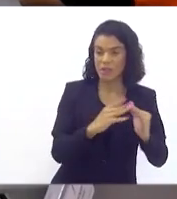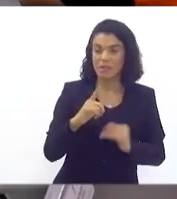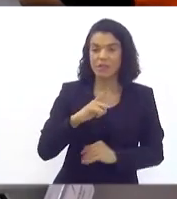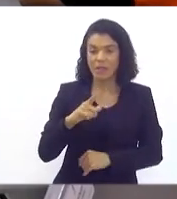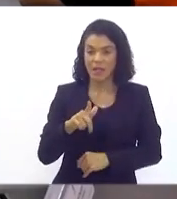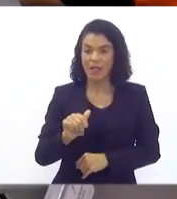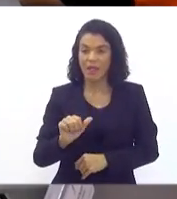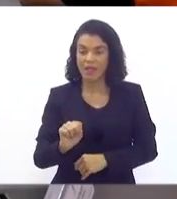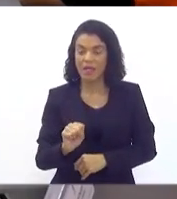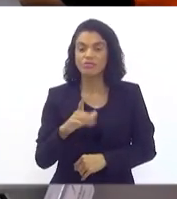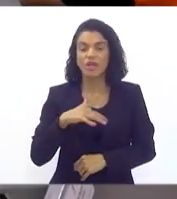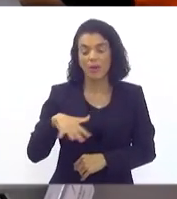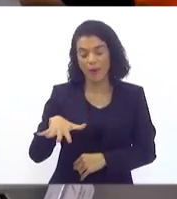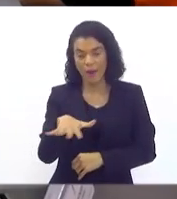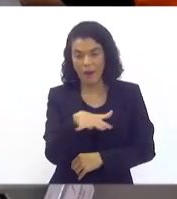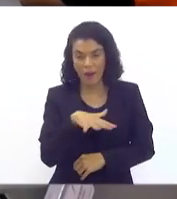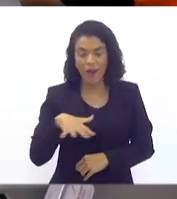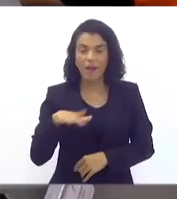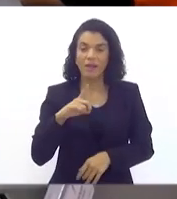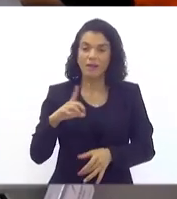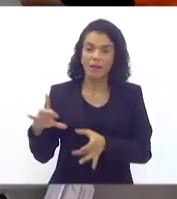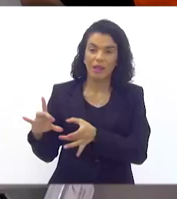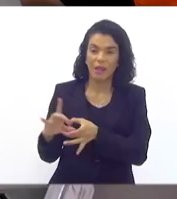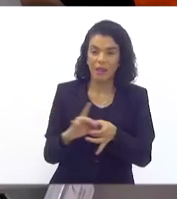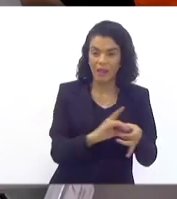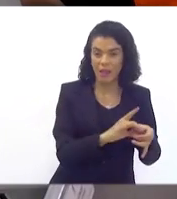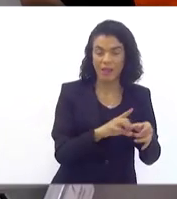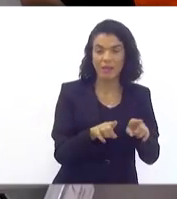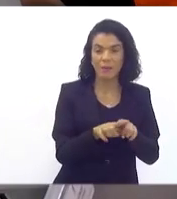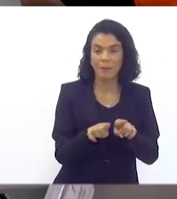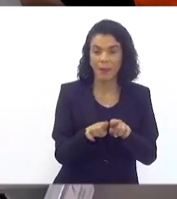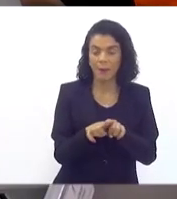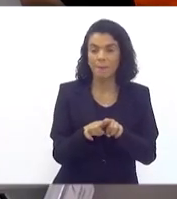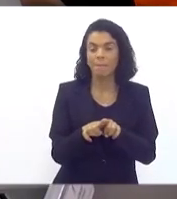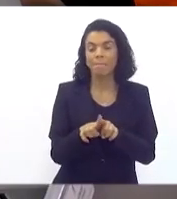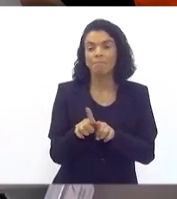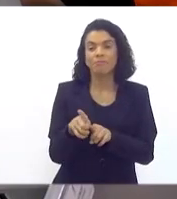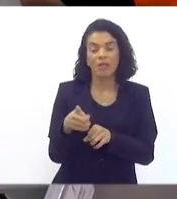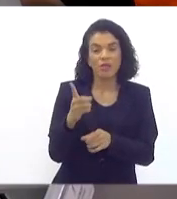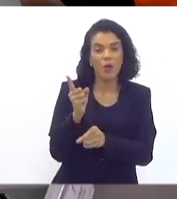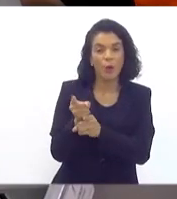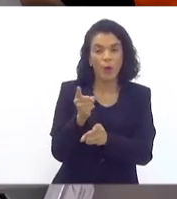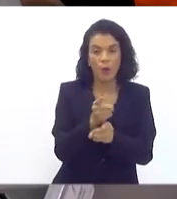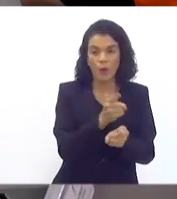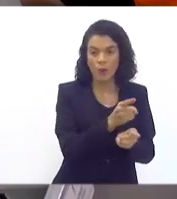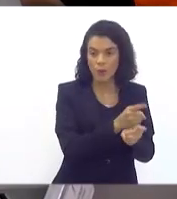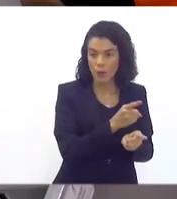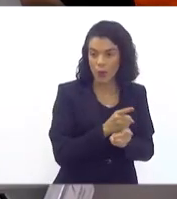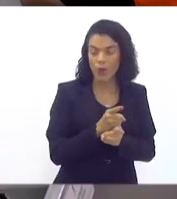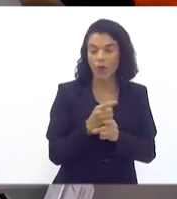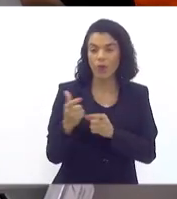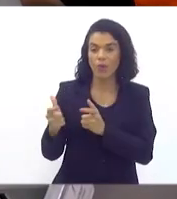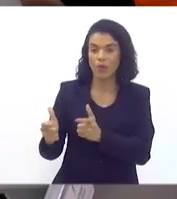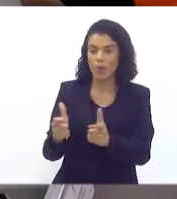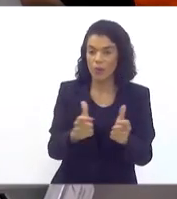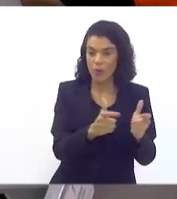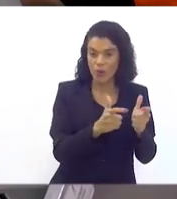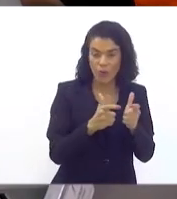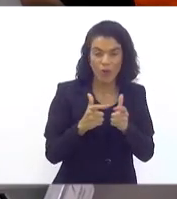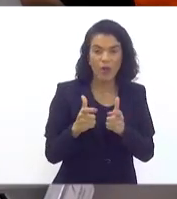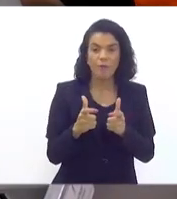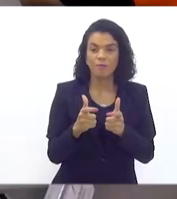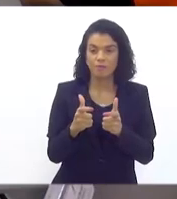tem o gás já é uma área que a rede e esse drama a gente tem encontrado em vários locais com uma justificativa